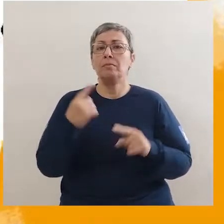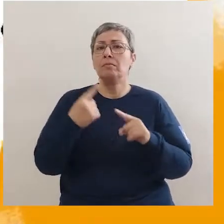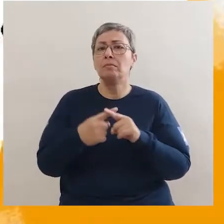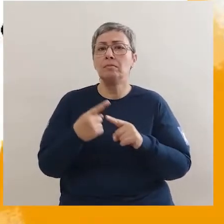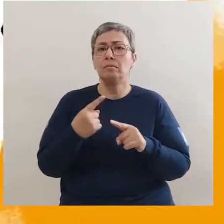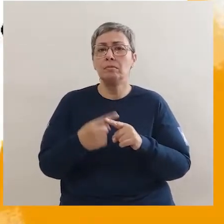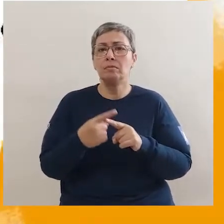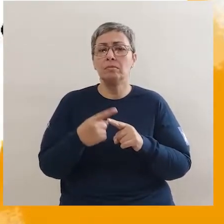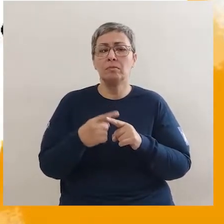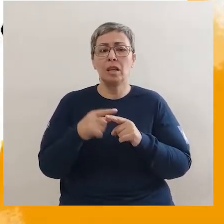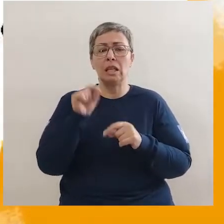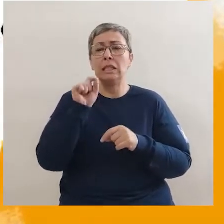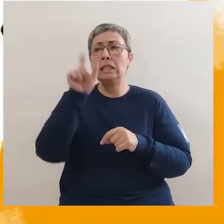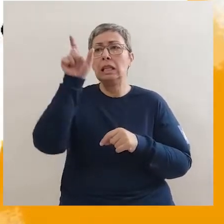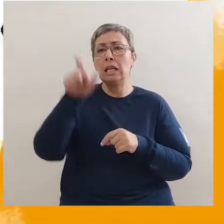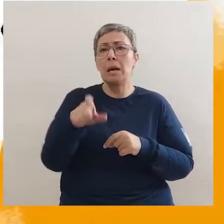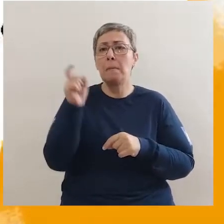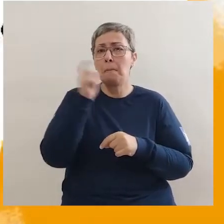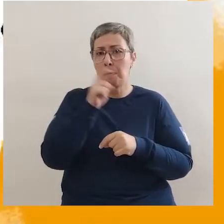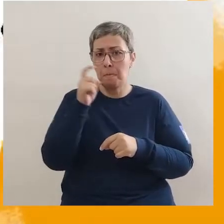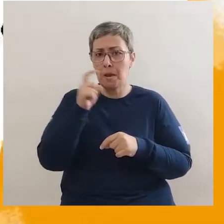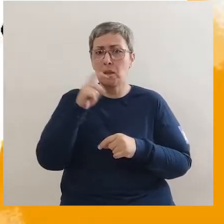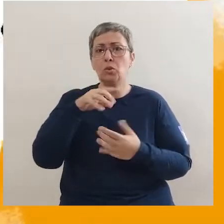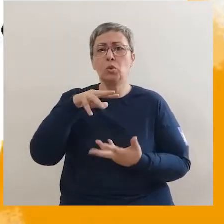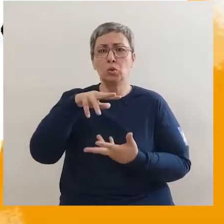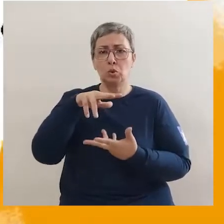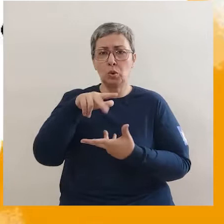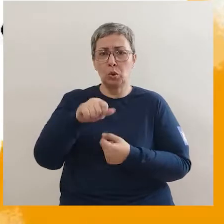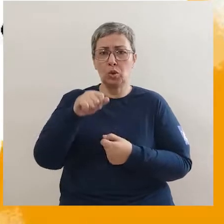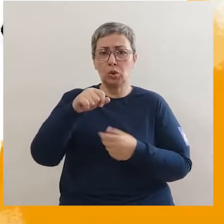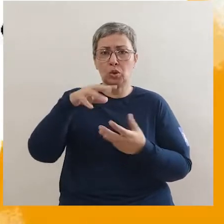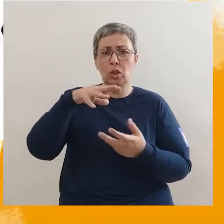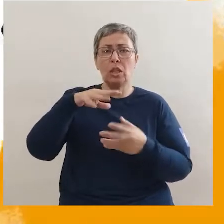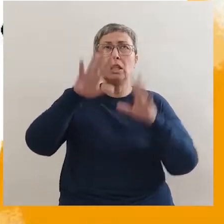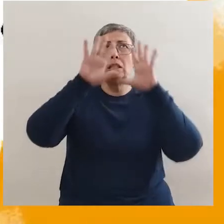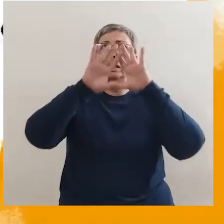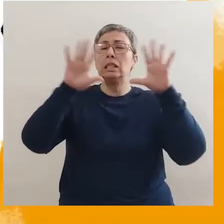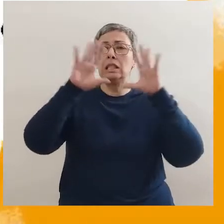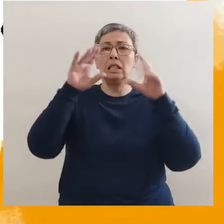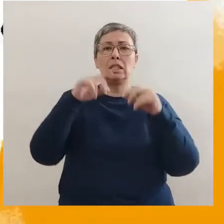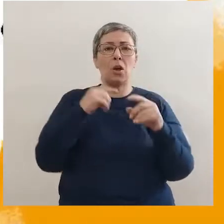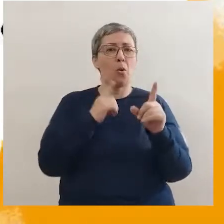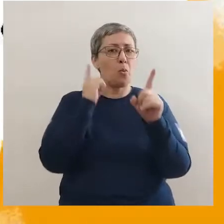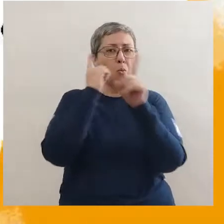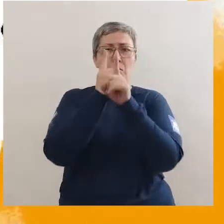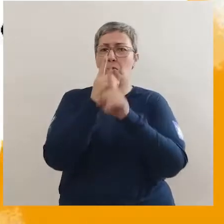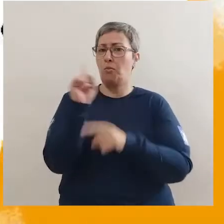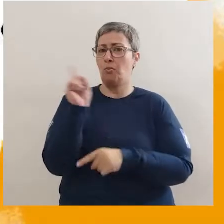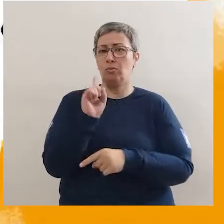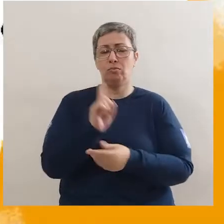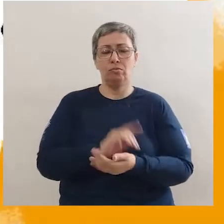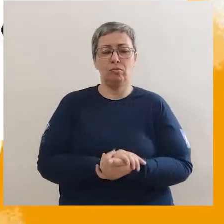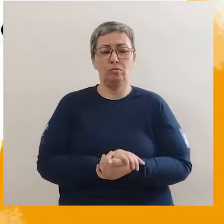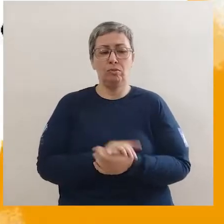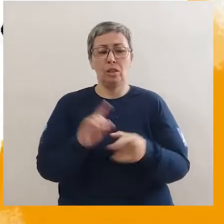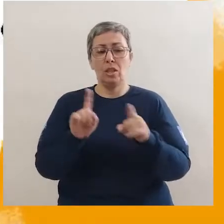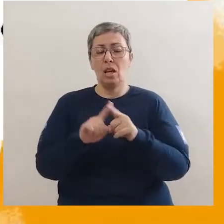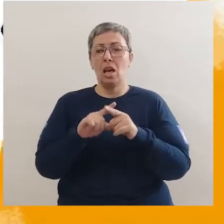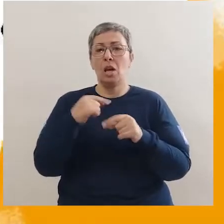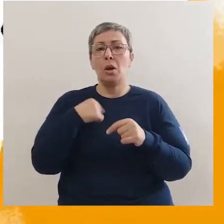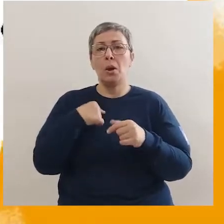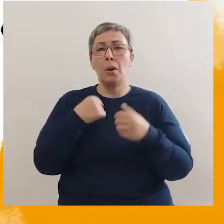Porque quem mente na terra, do céu não vê o clarão. Eu só